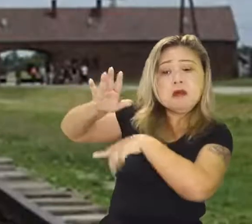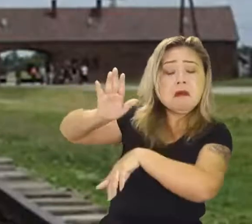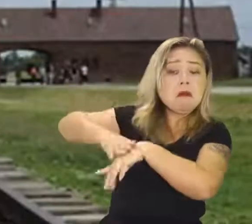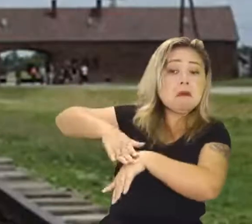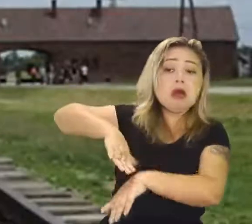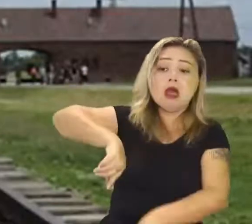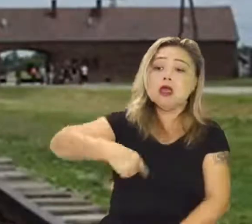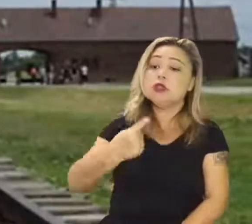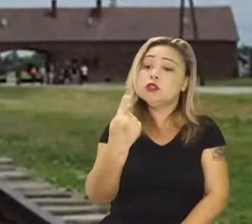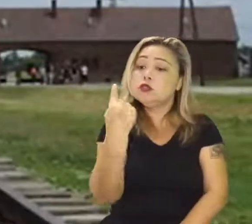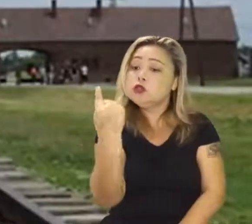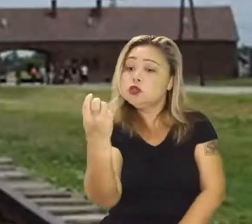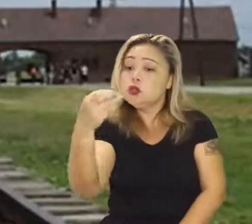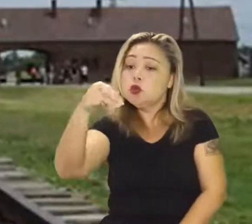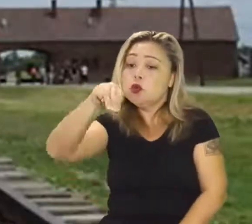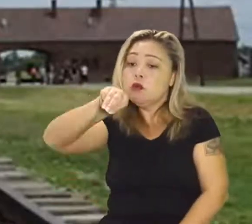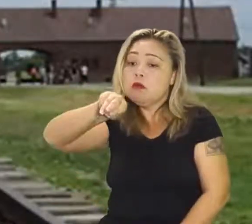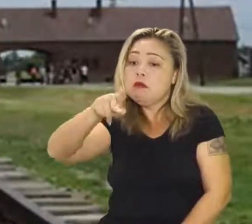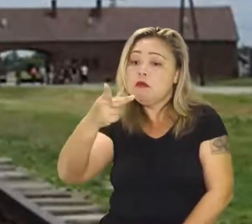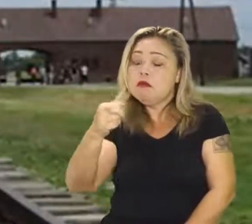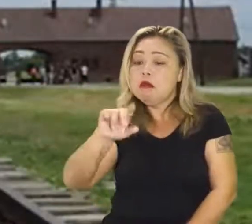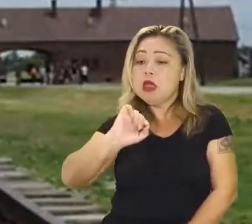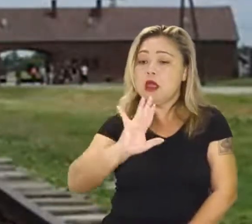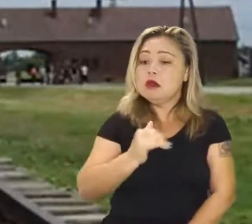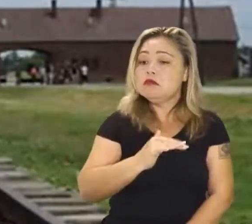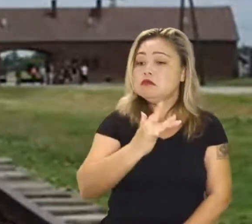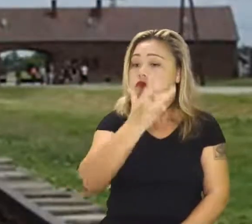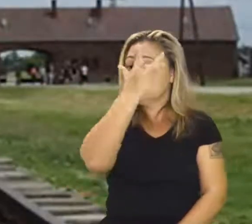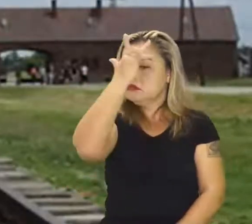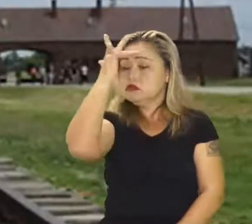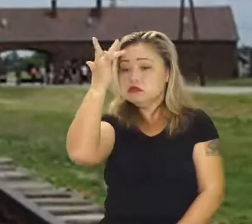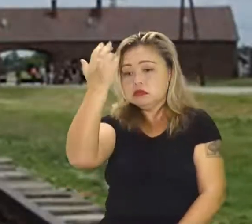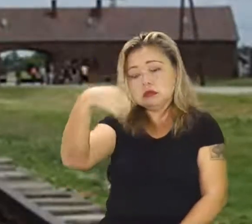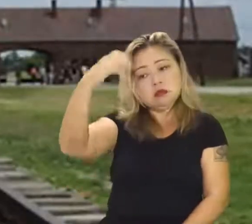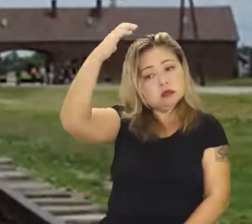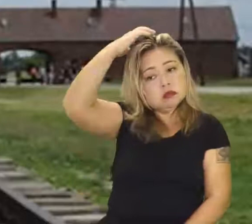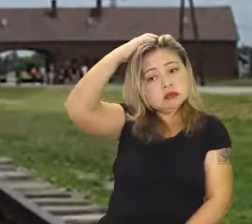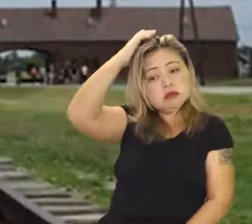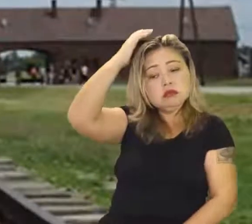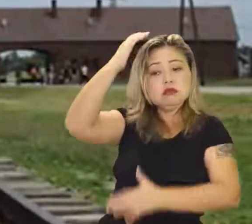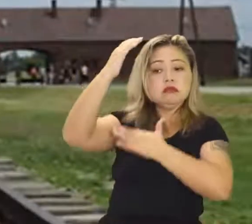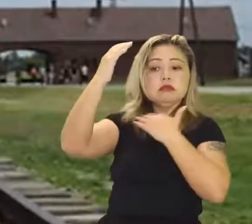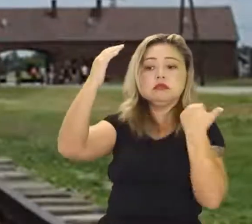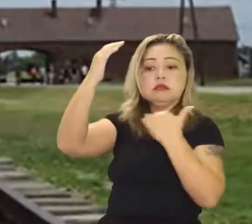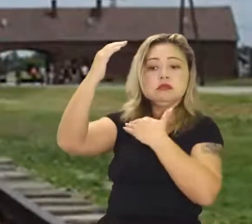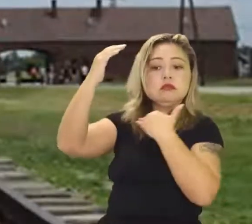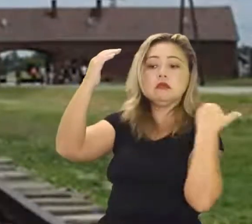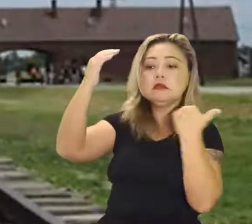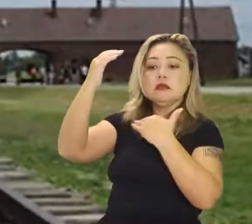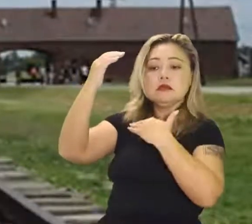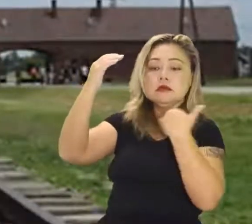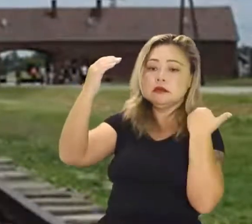1 milhão de judeus foram mortos,